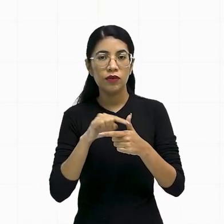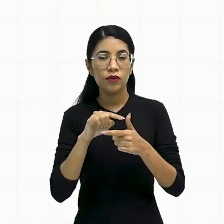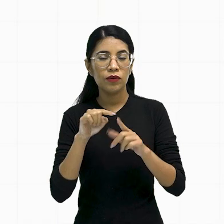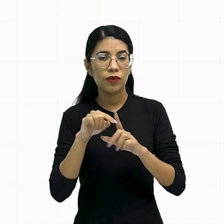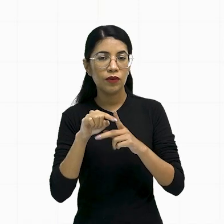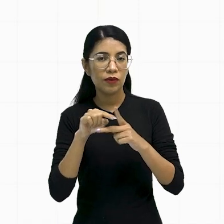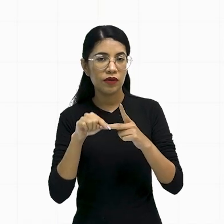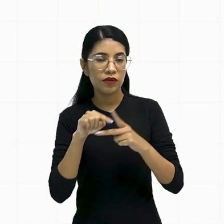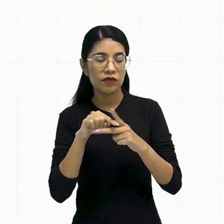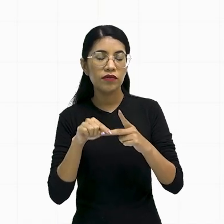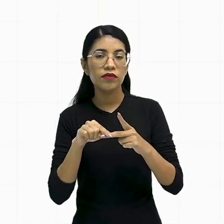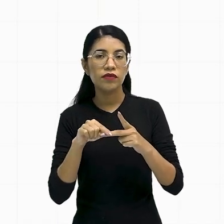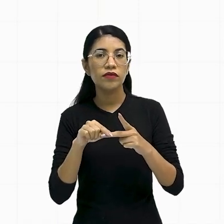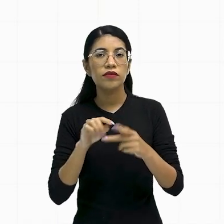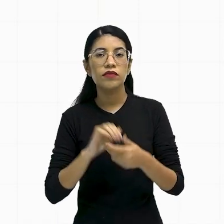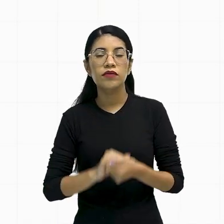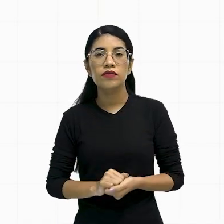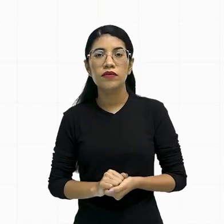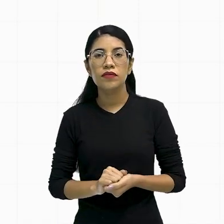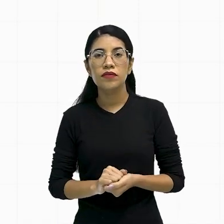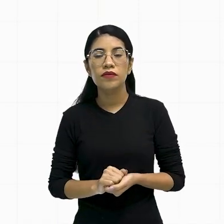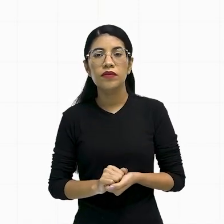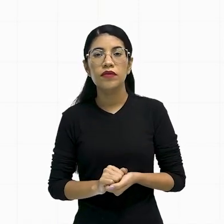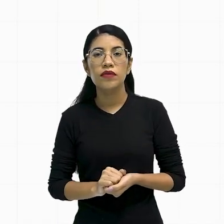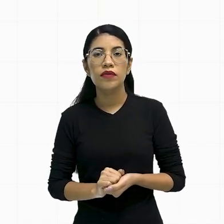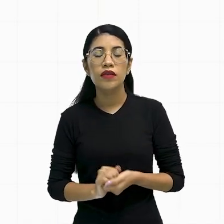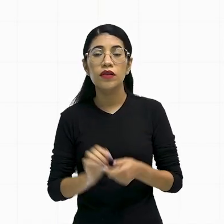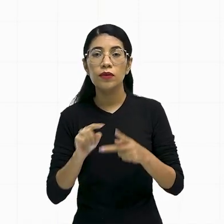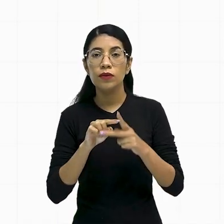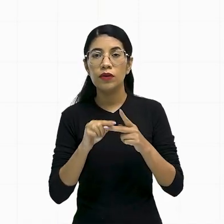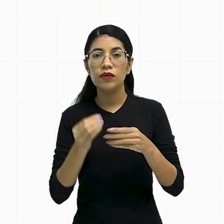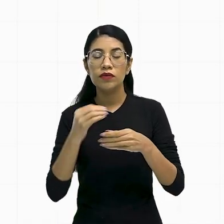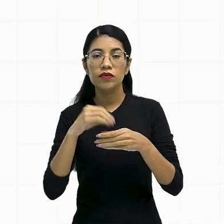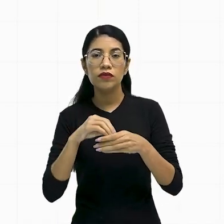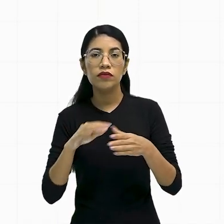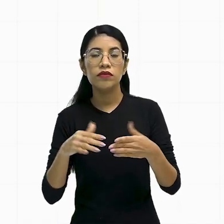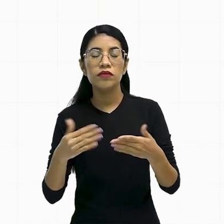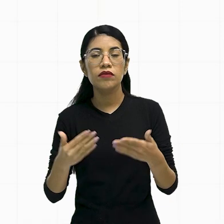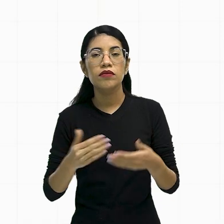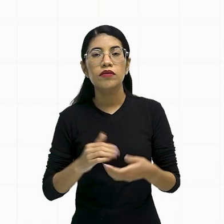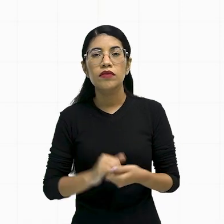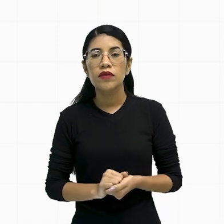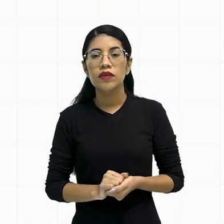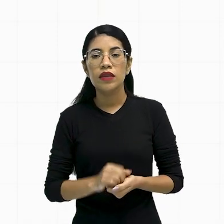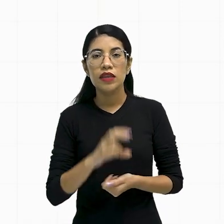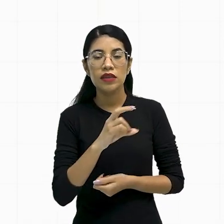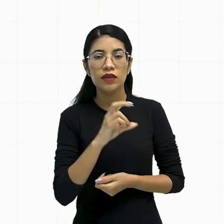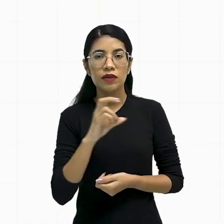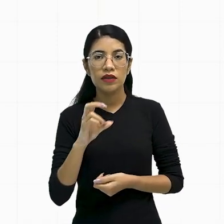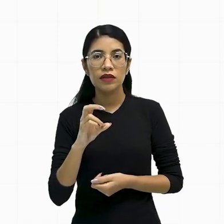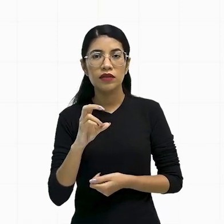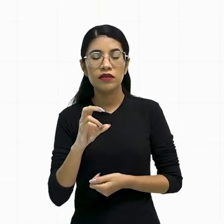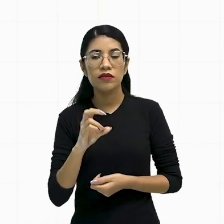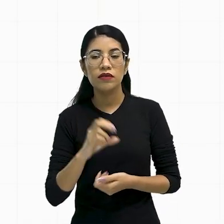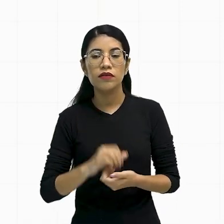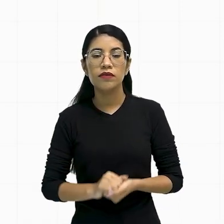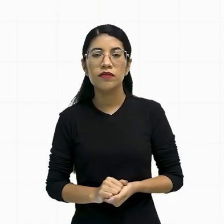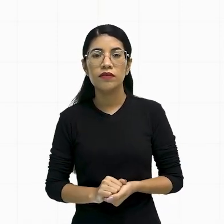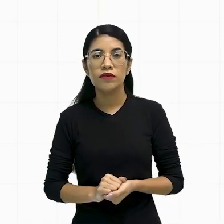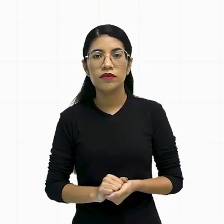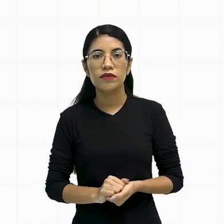Do lado externo do triângulo, então o ângulo interno aqui será 55 graus,